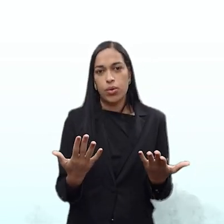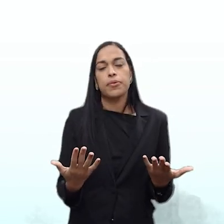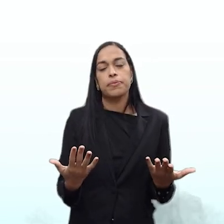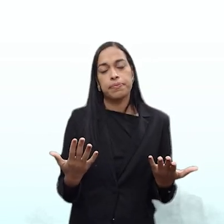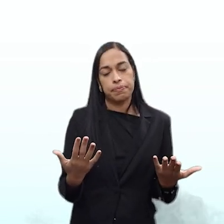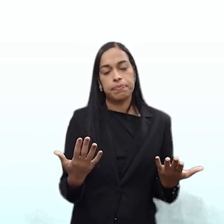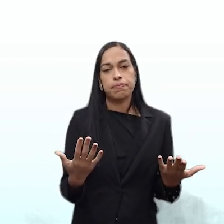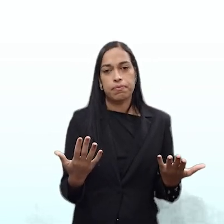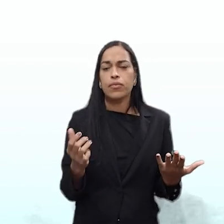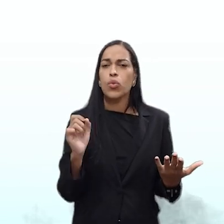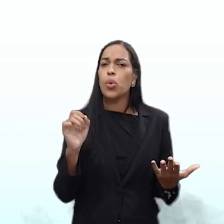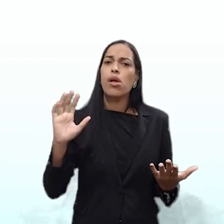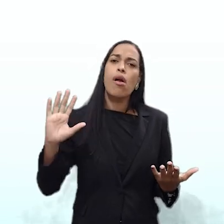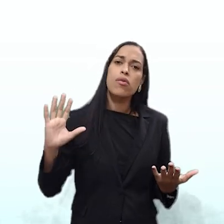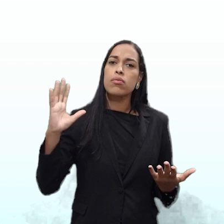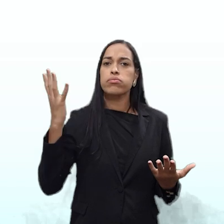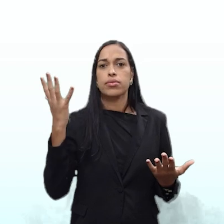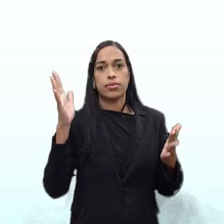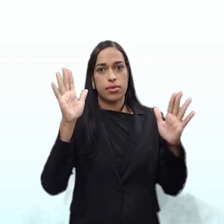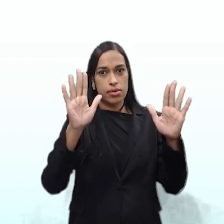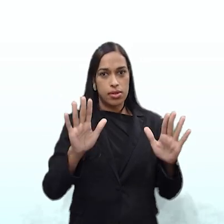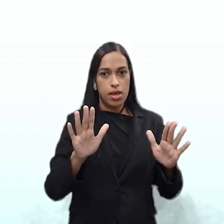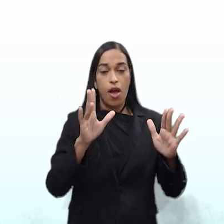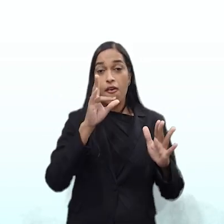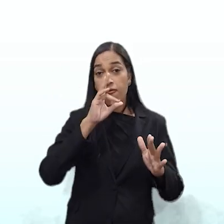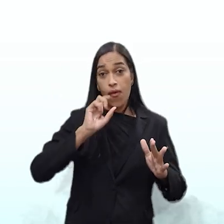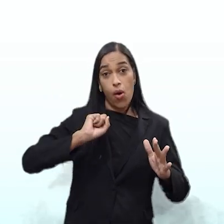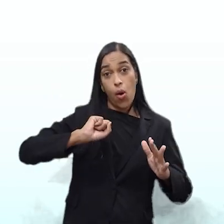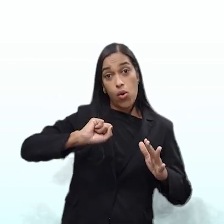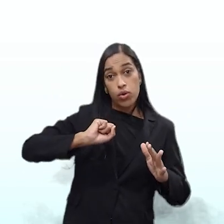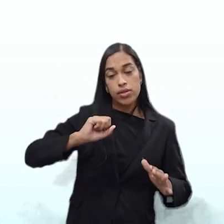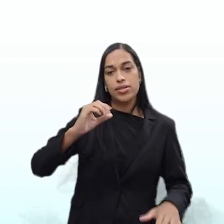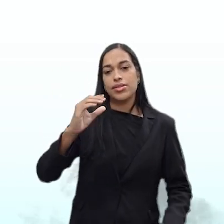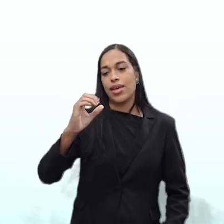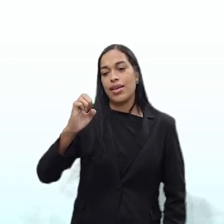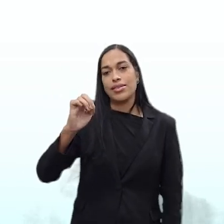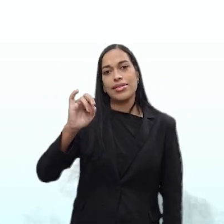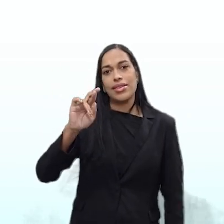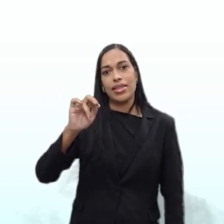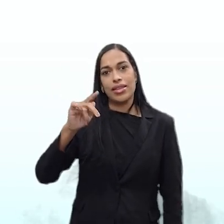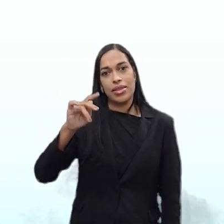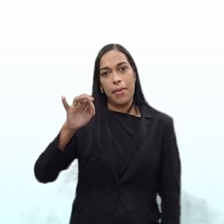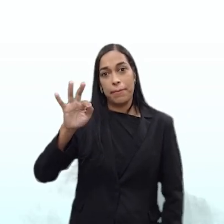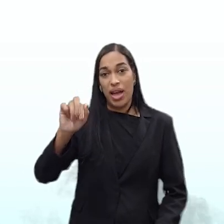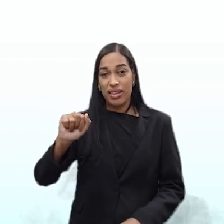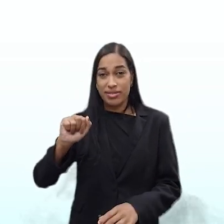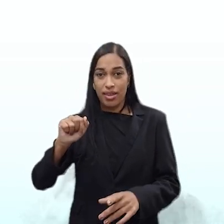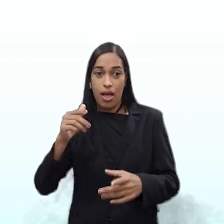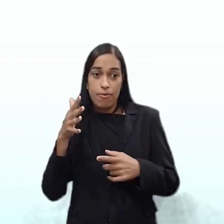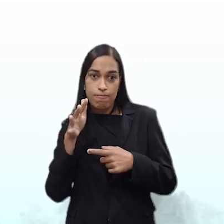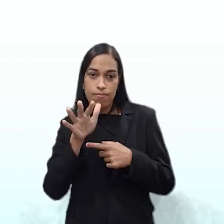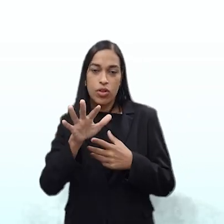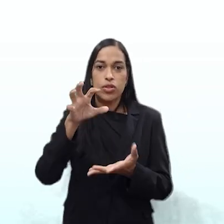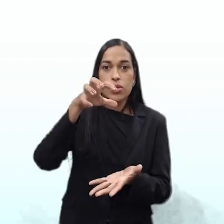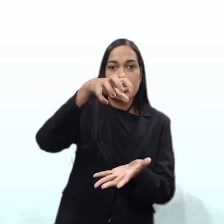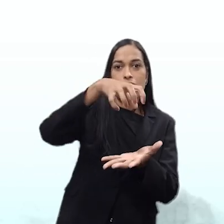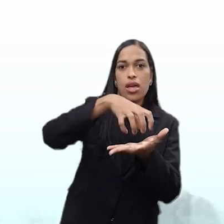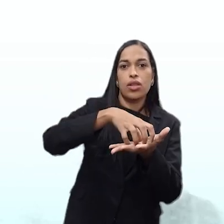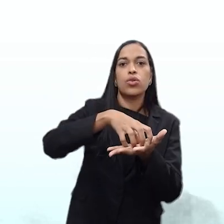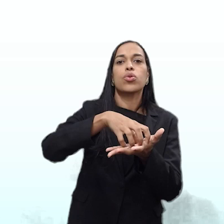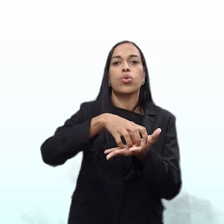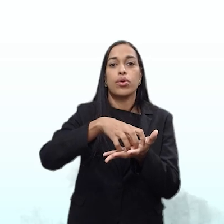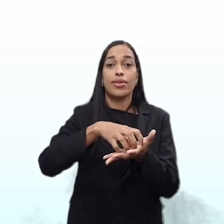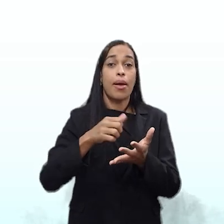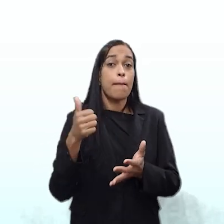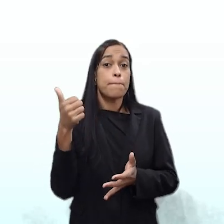Mas o que vai acontecer é que, como a força centrípeta ela aponta para o centro, na primeira figura quem está apontando para o